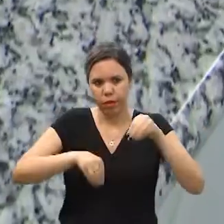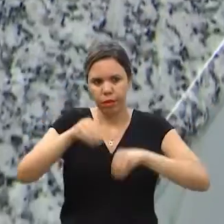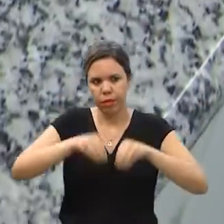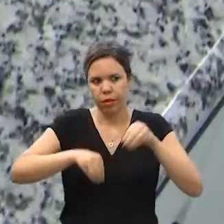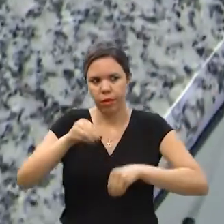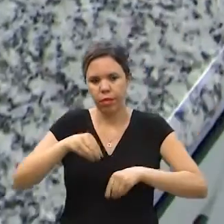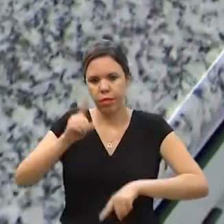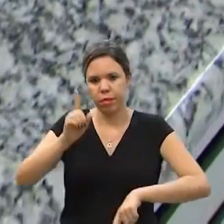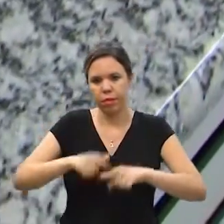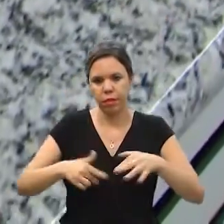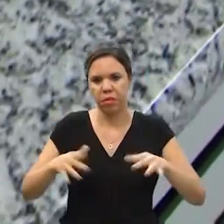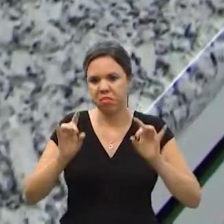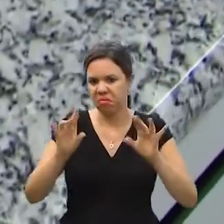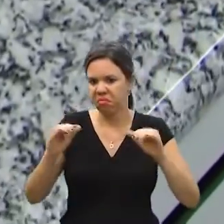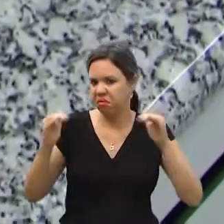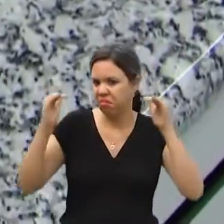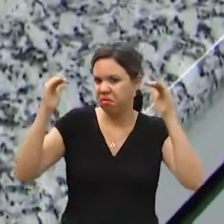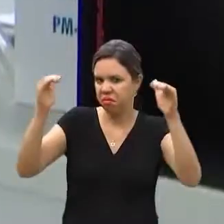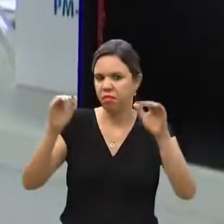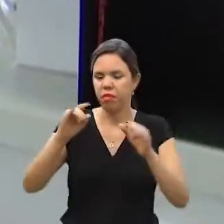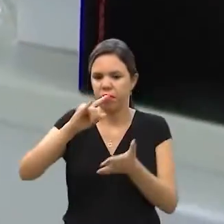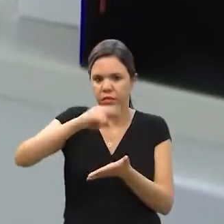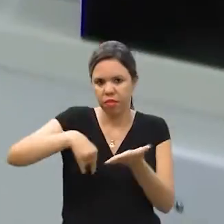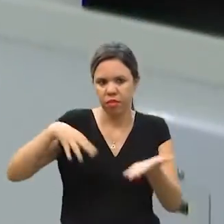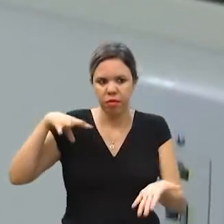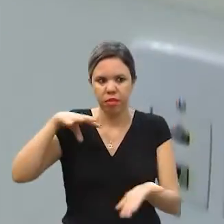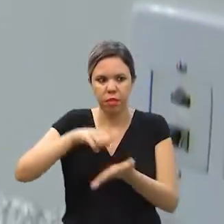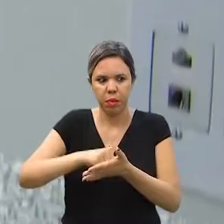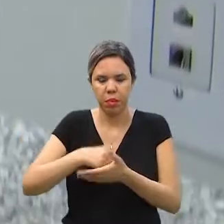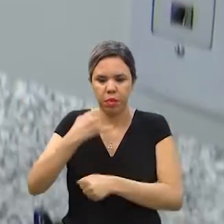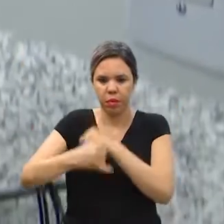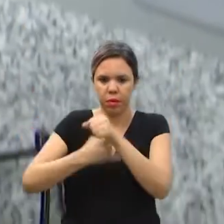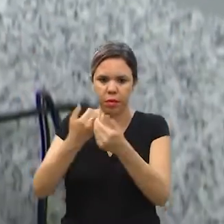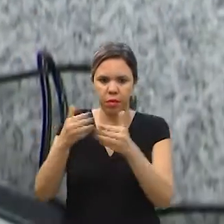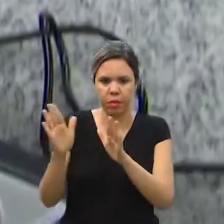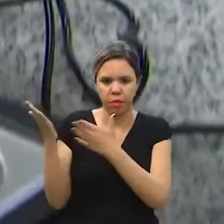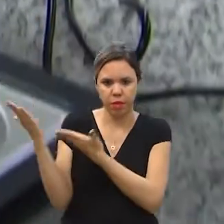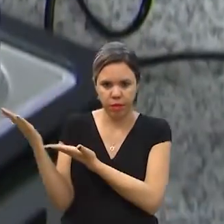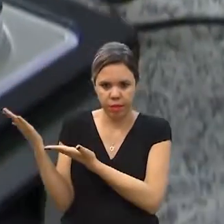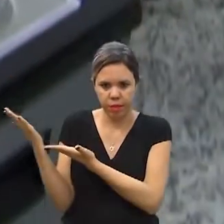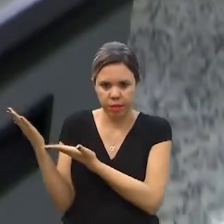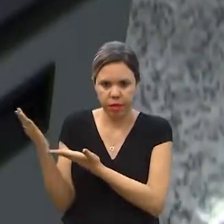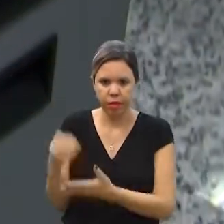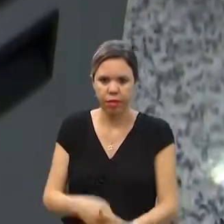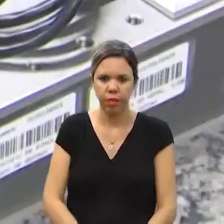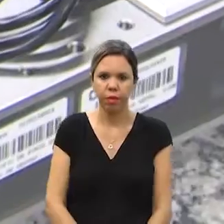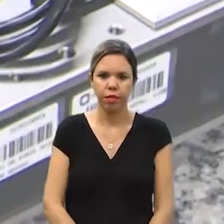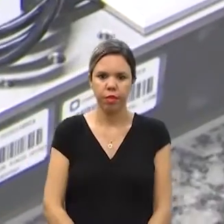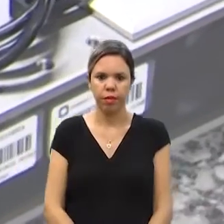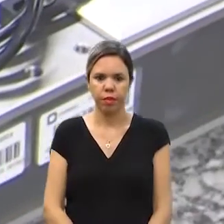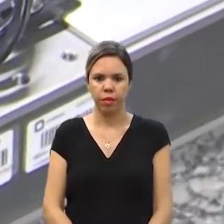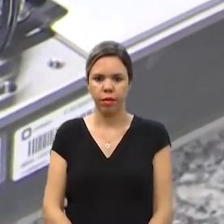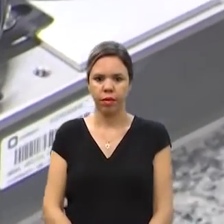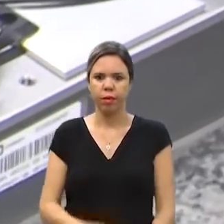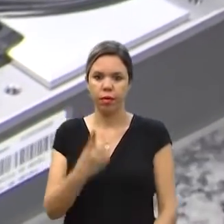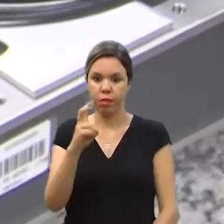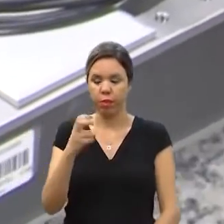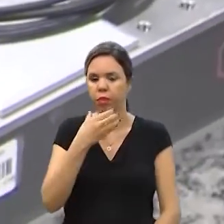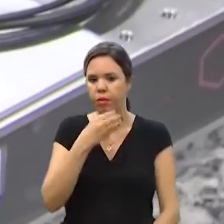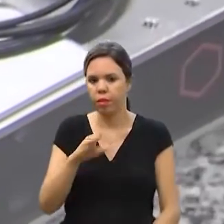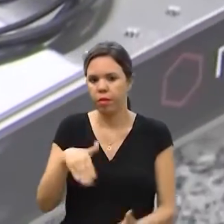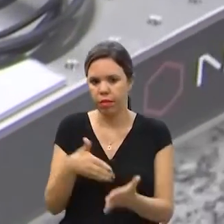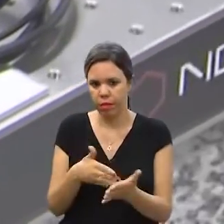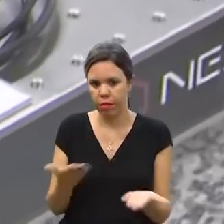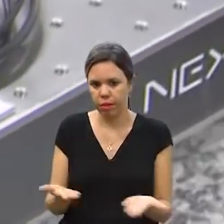foram montados com equipamentos de ponta. O formulário de inscrição ficará disponível no site ILUM até o dia 15